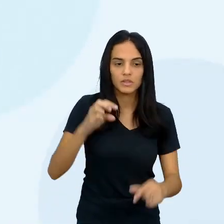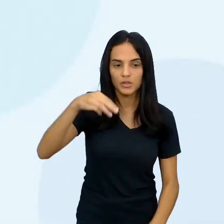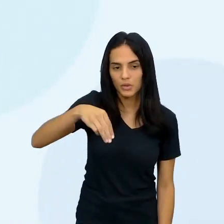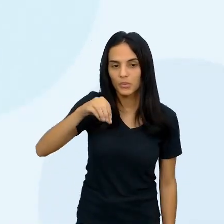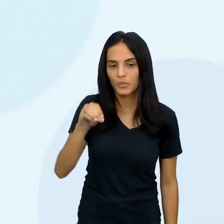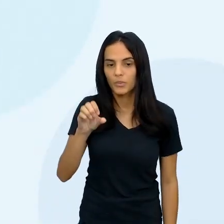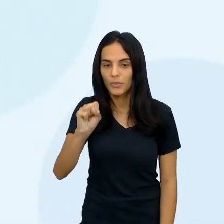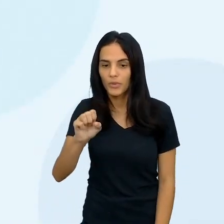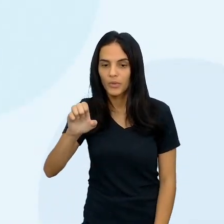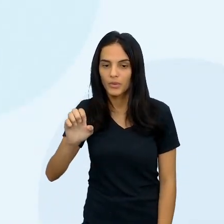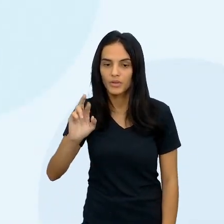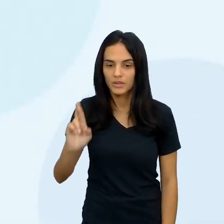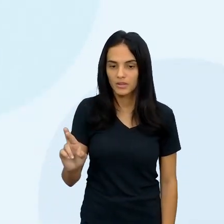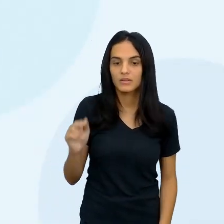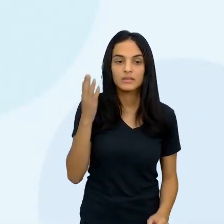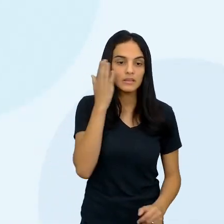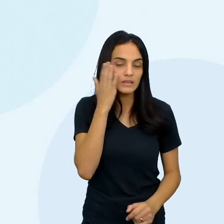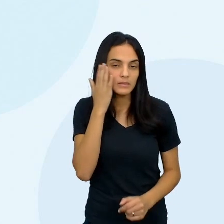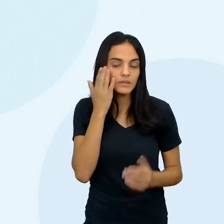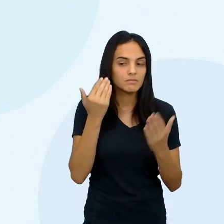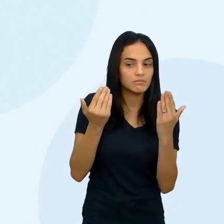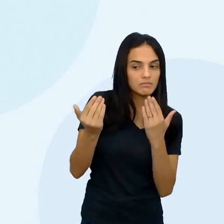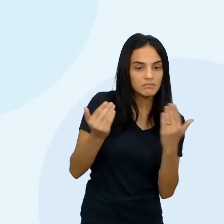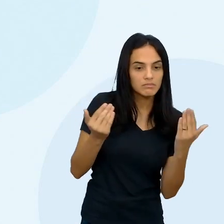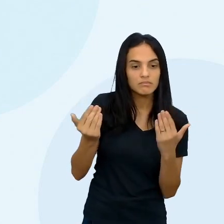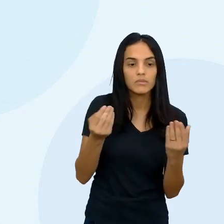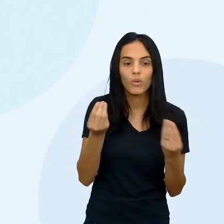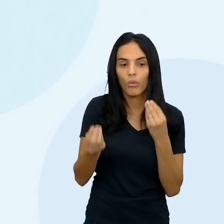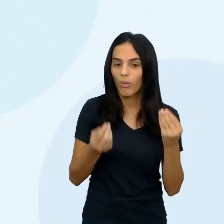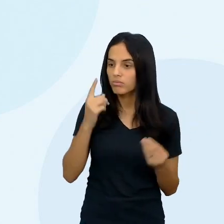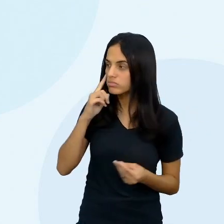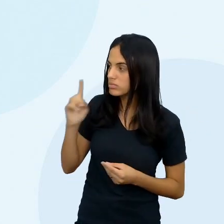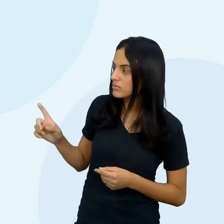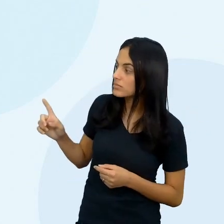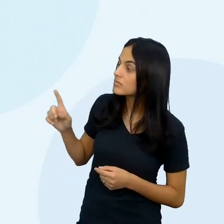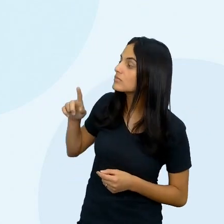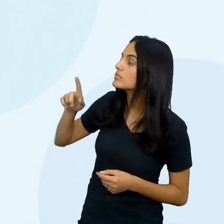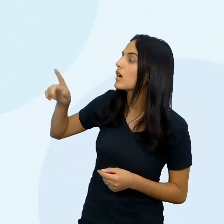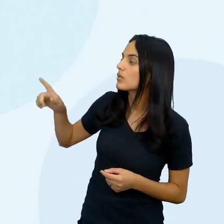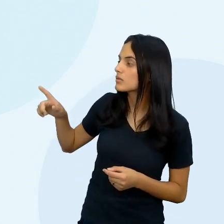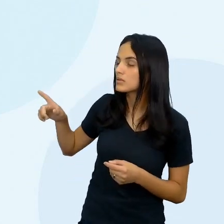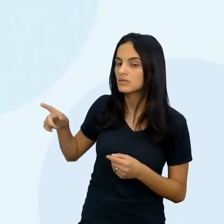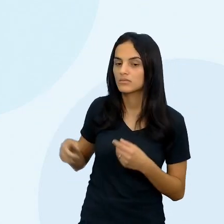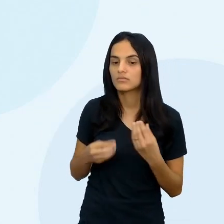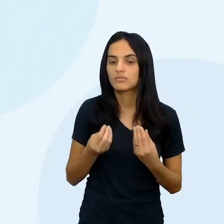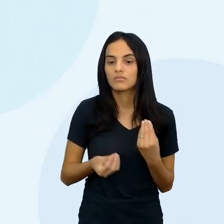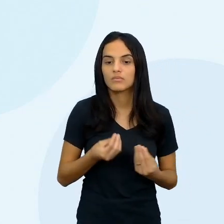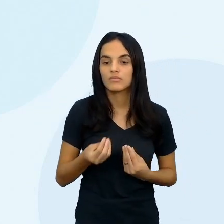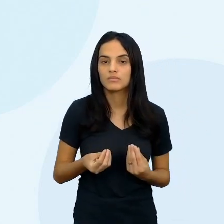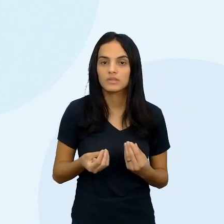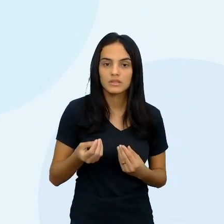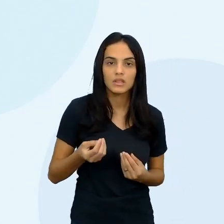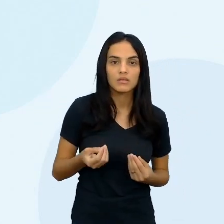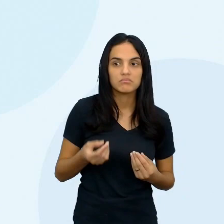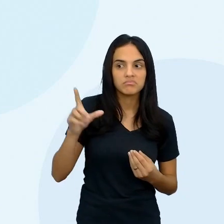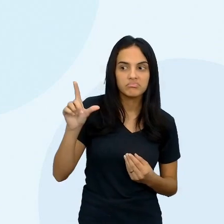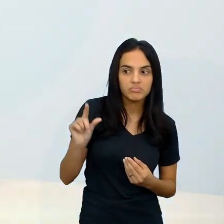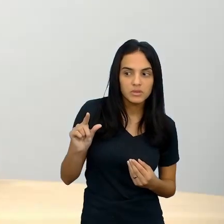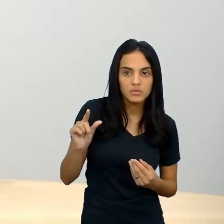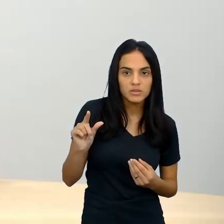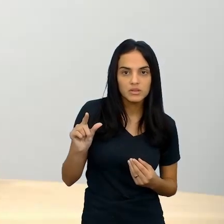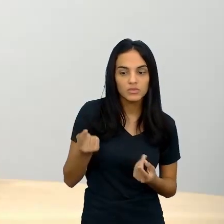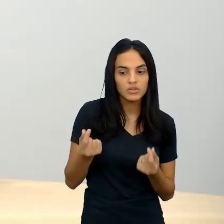para saber e fazer esse comparativo, para saber como se está economizando mais, se não. Isso é